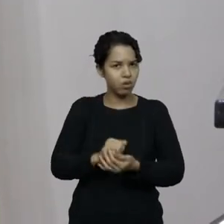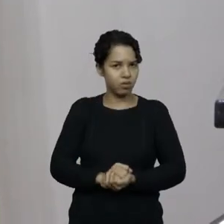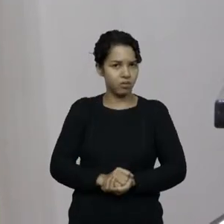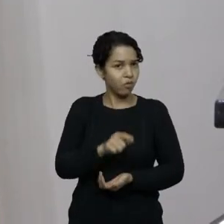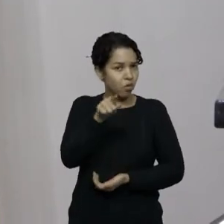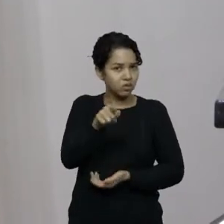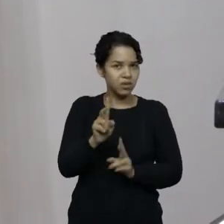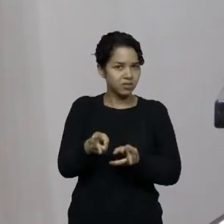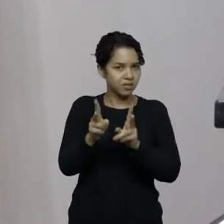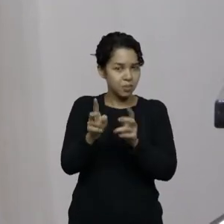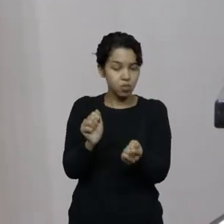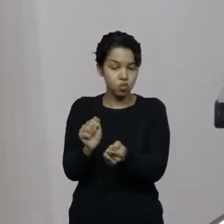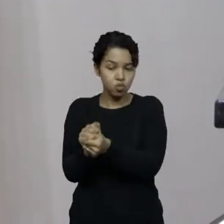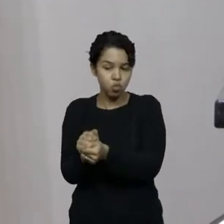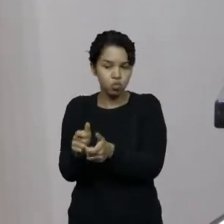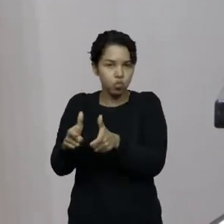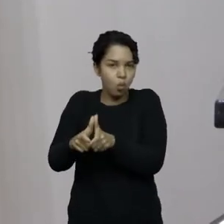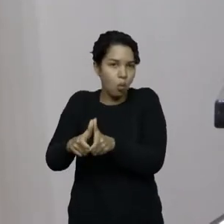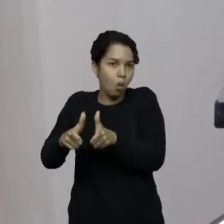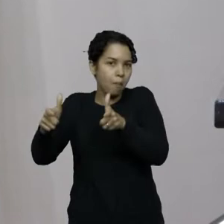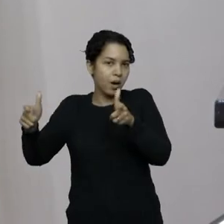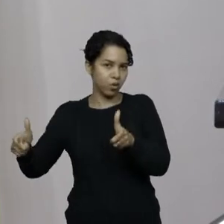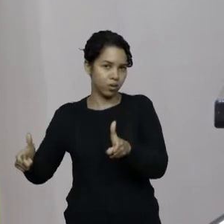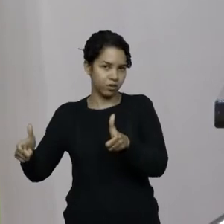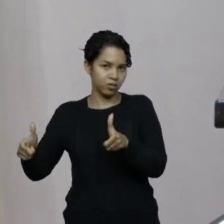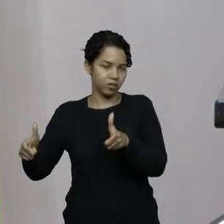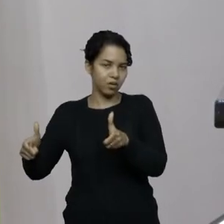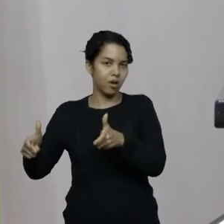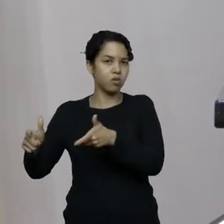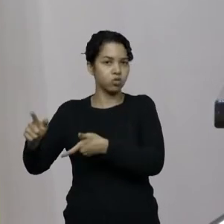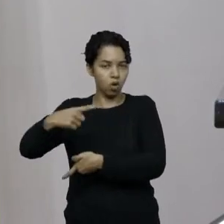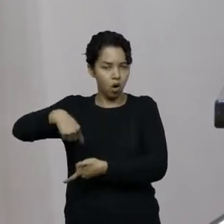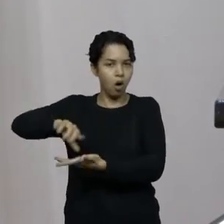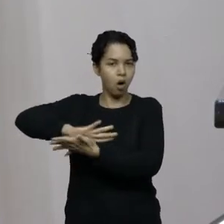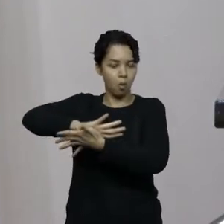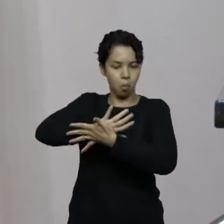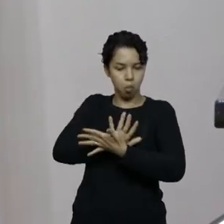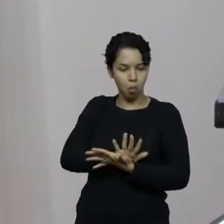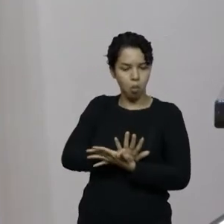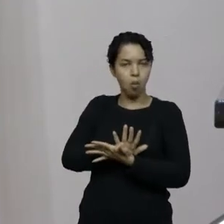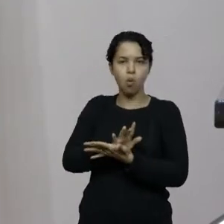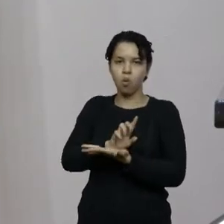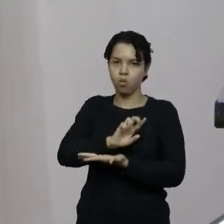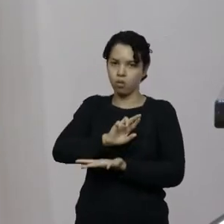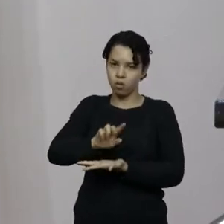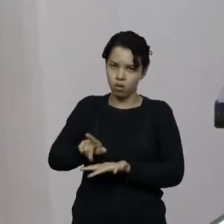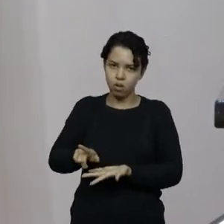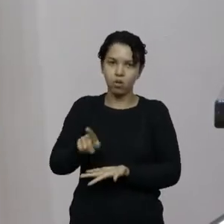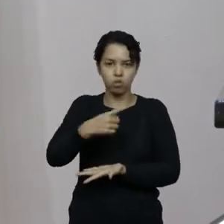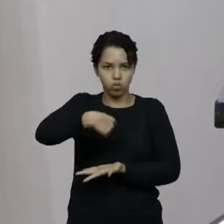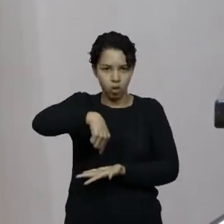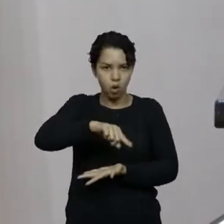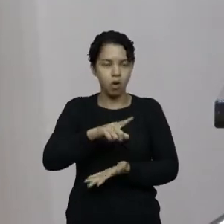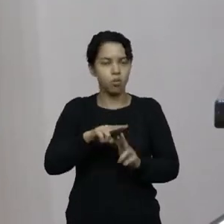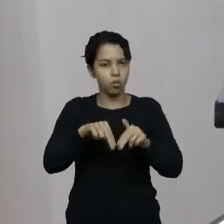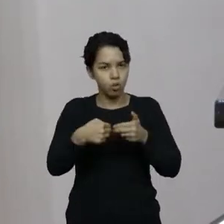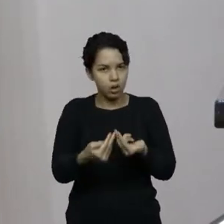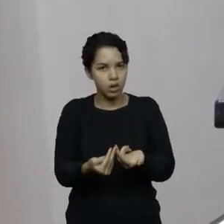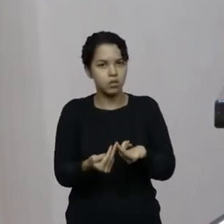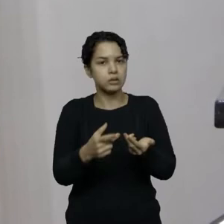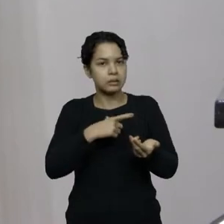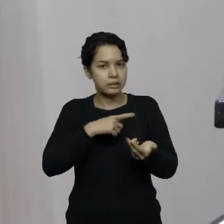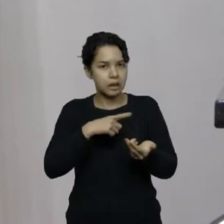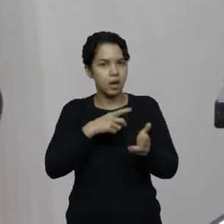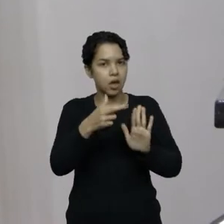maioria e para não ser utilizado pela maioria é que nós temos um rendimento nós temos a leis regras